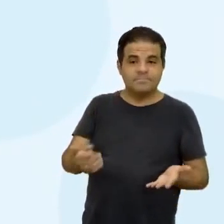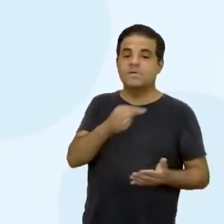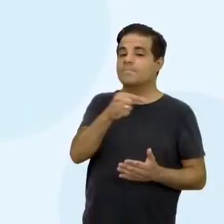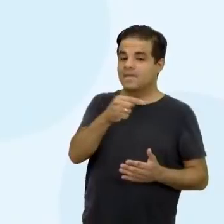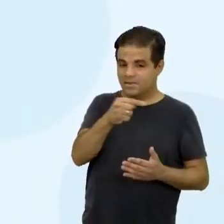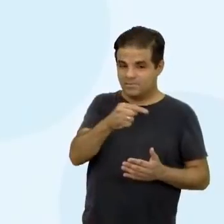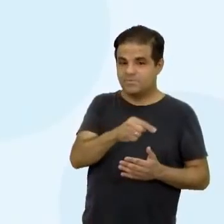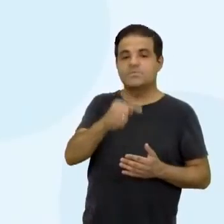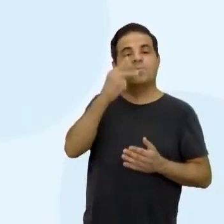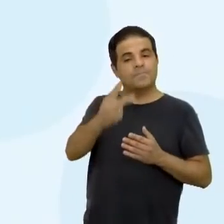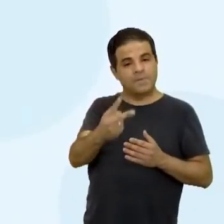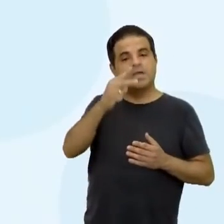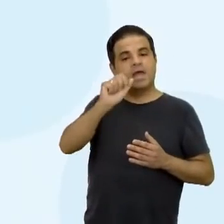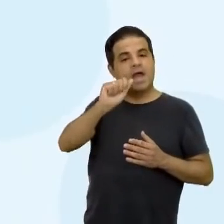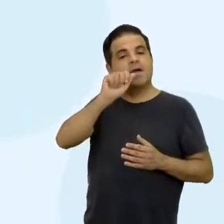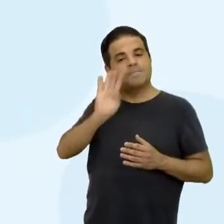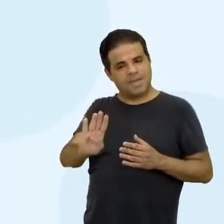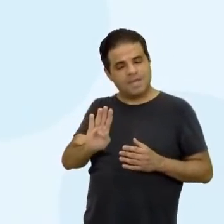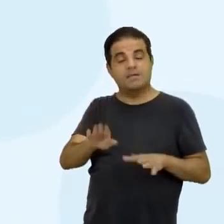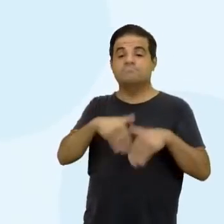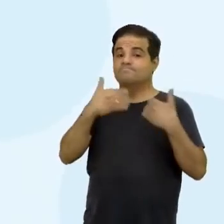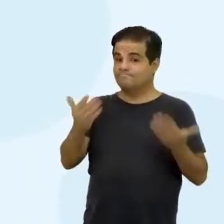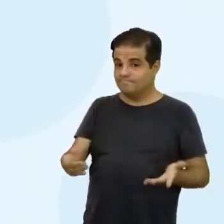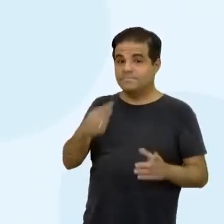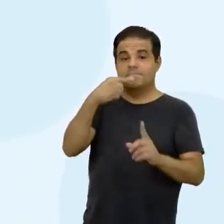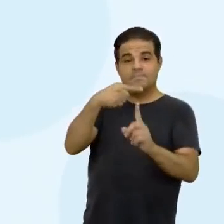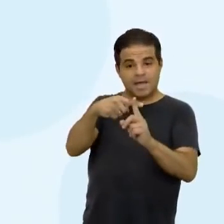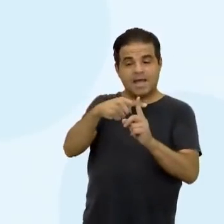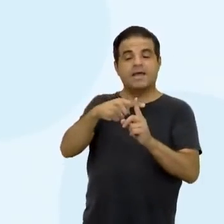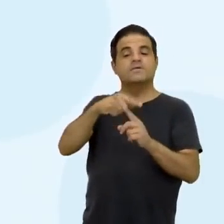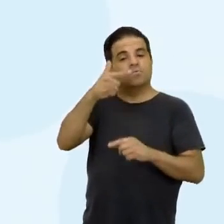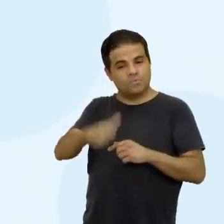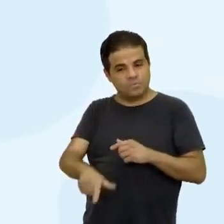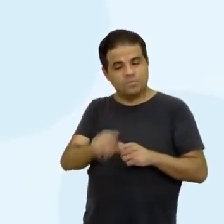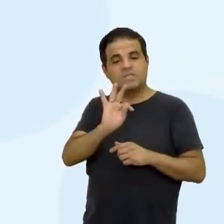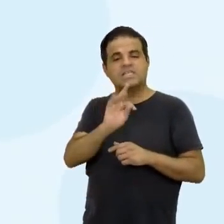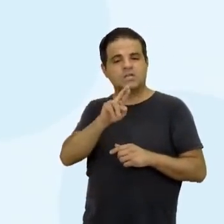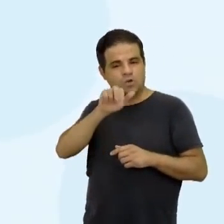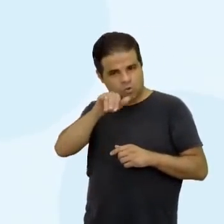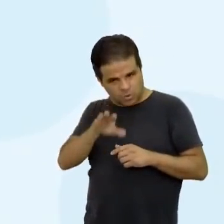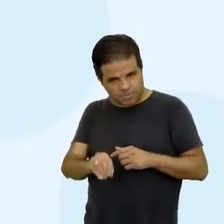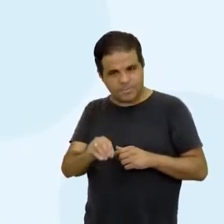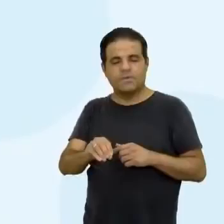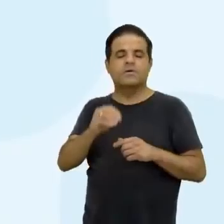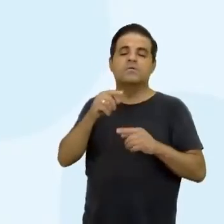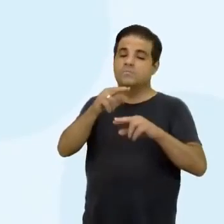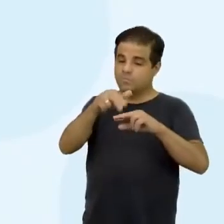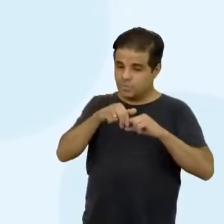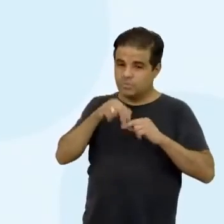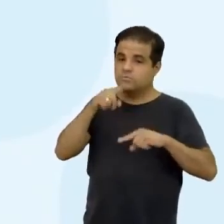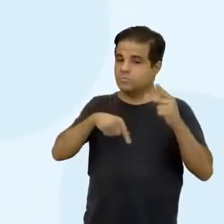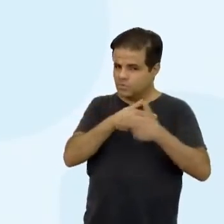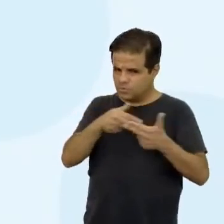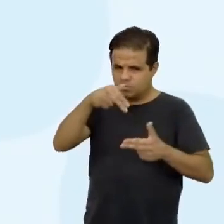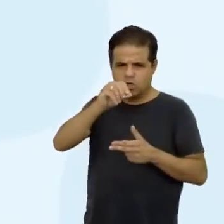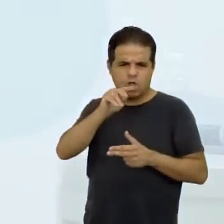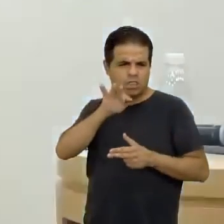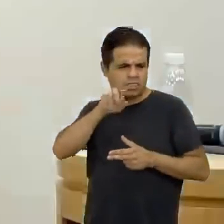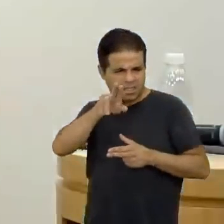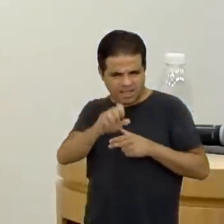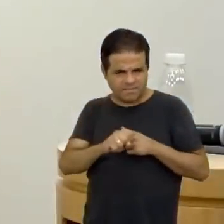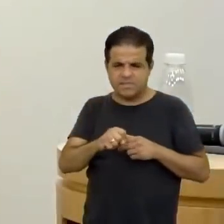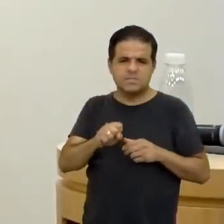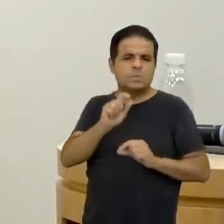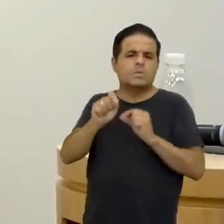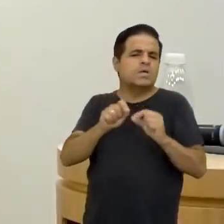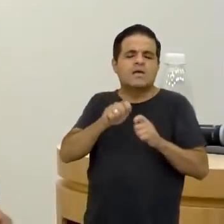então - 2ab portanto mais um trinômio quadrado perfeito por isso os produtos notáveis o que